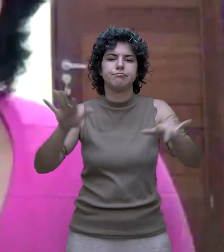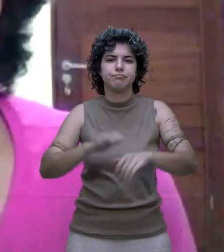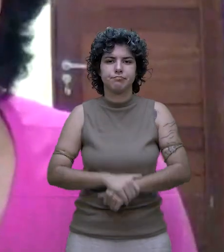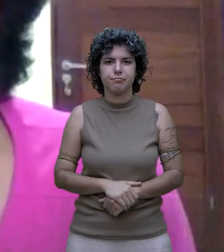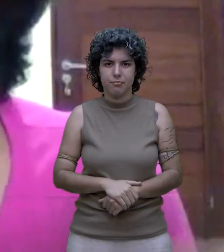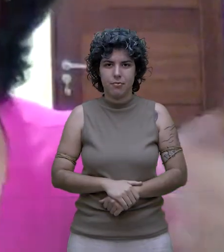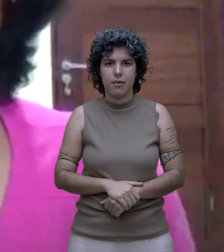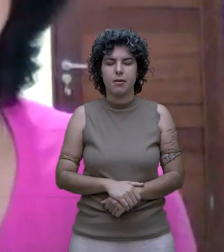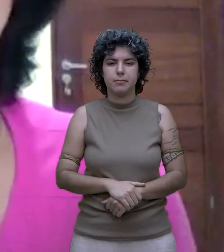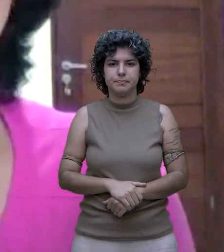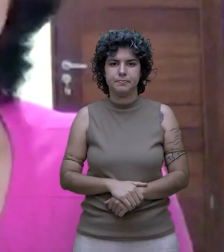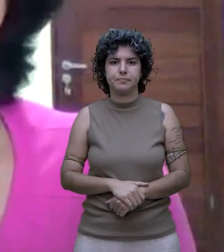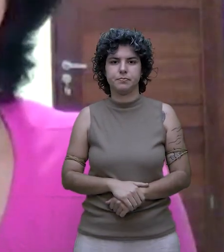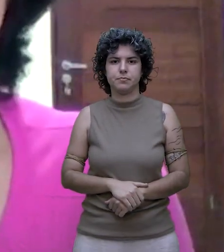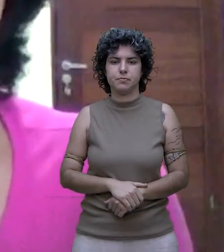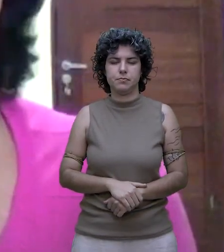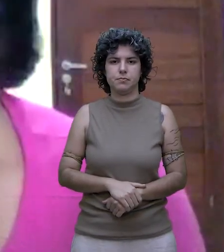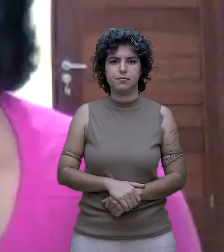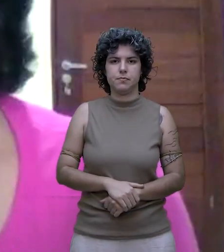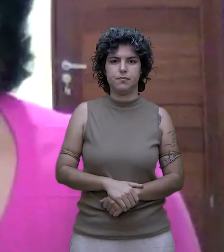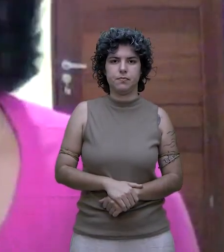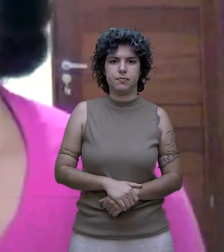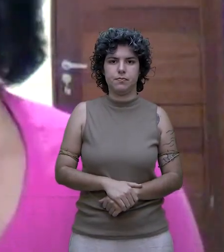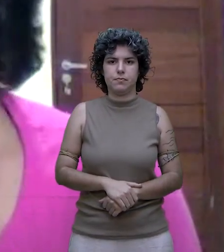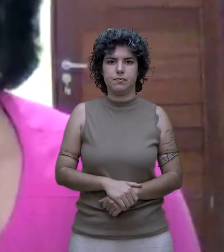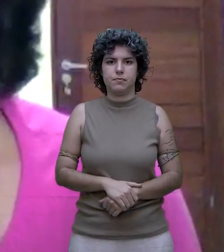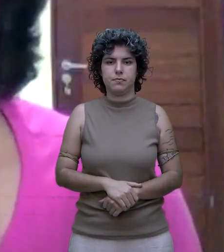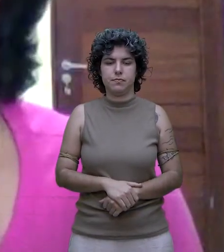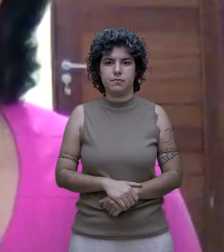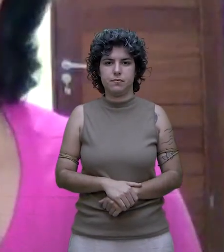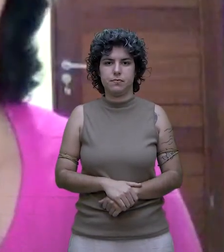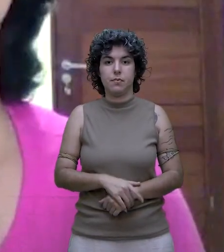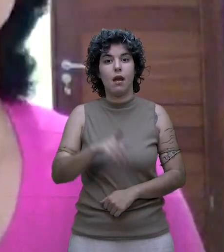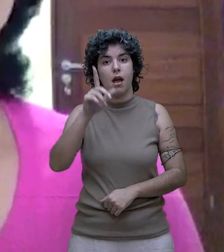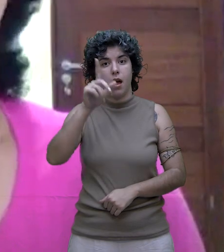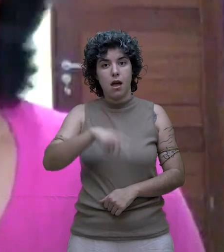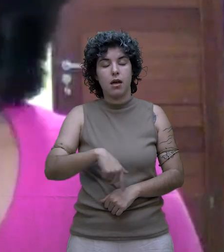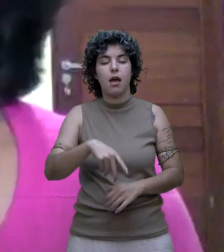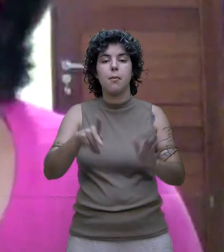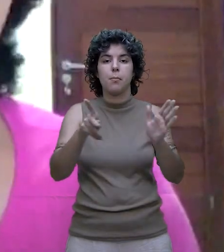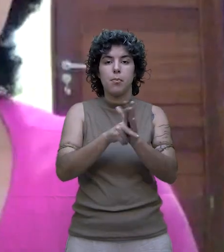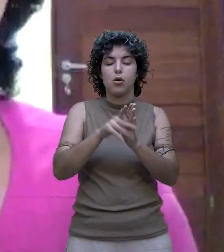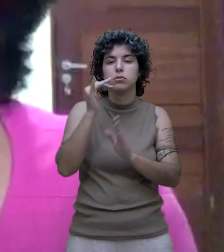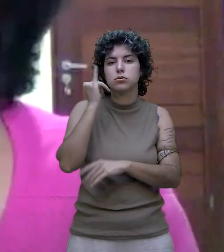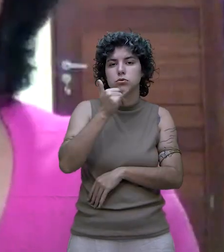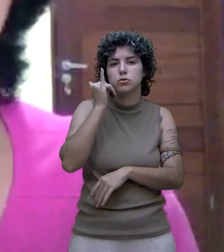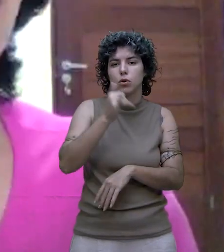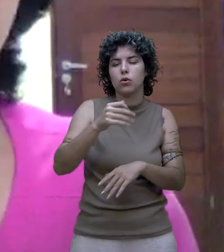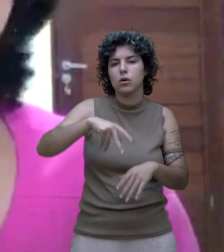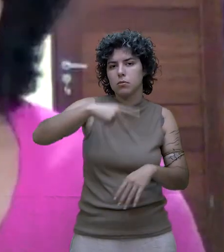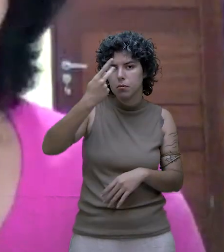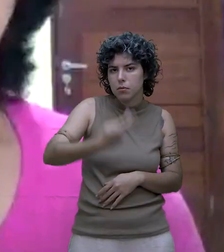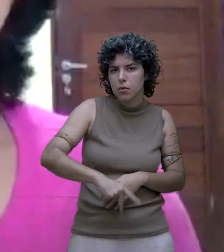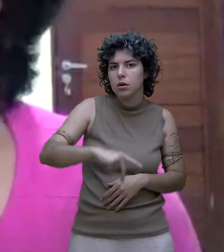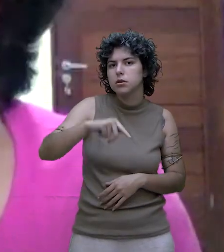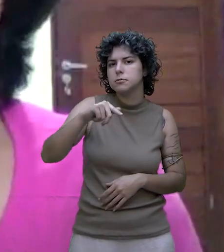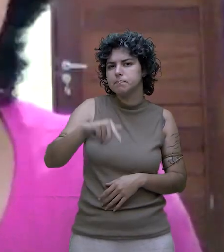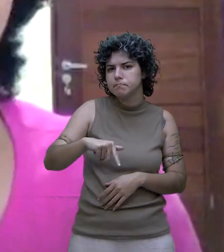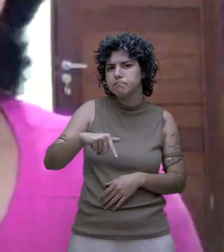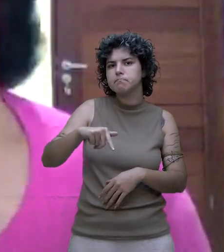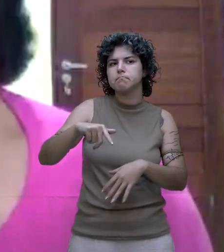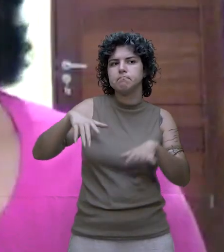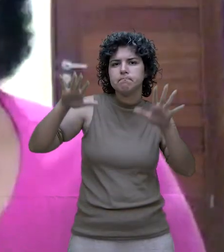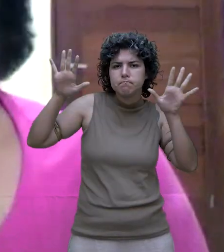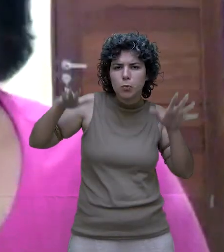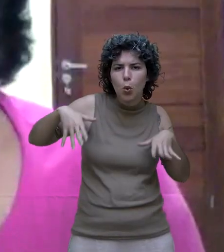Uma lenda folclórica daqui do Nordeste, da coruja Rasga Mortalha, e começou a ir embora para o